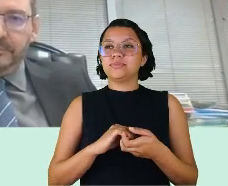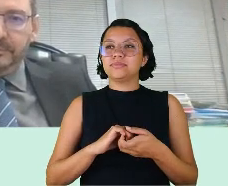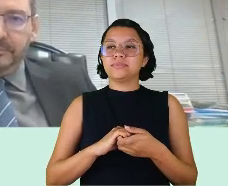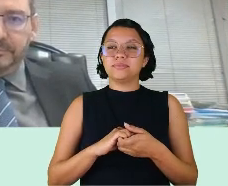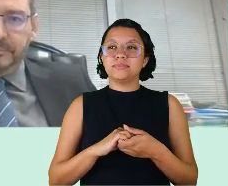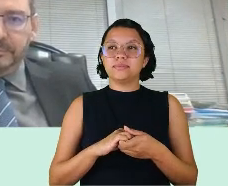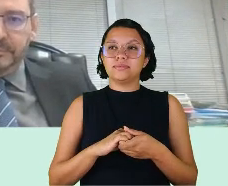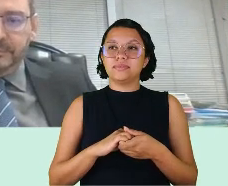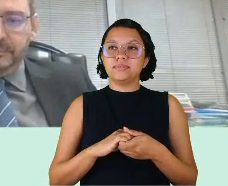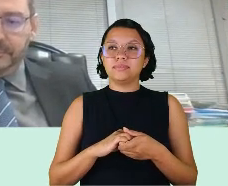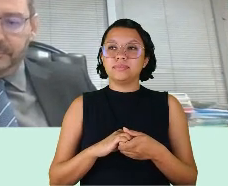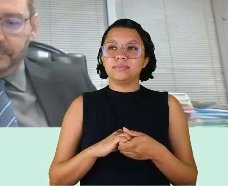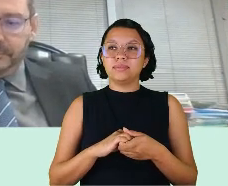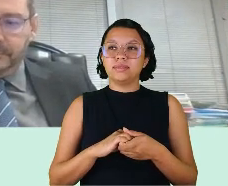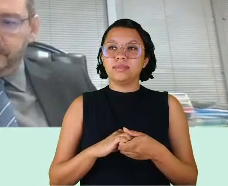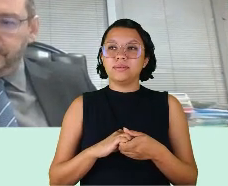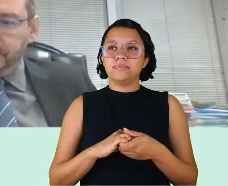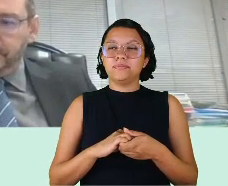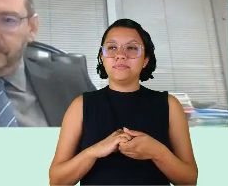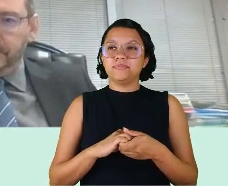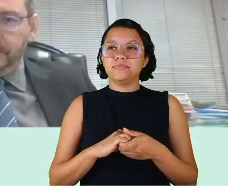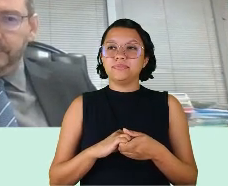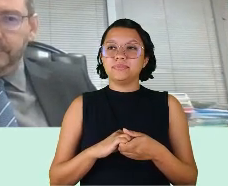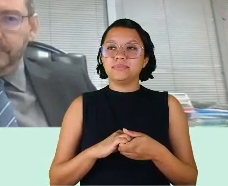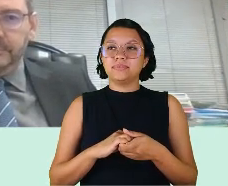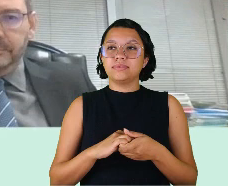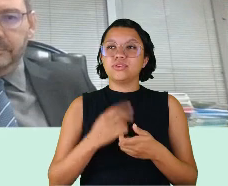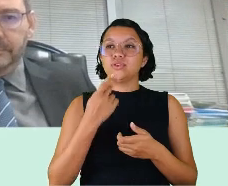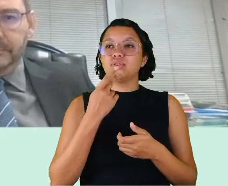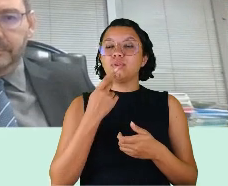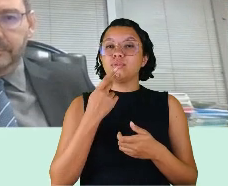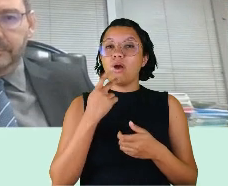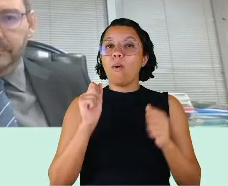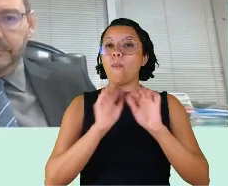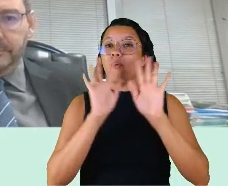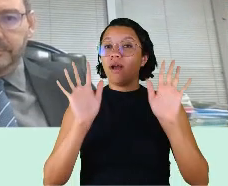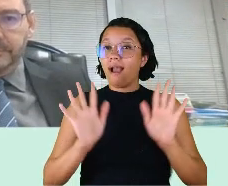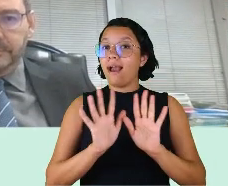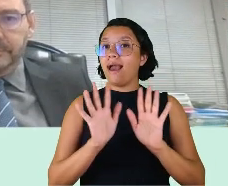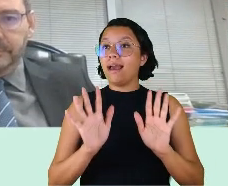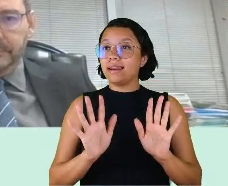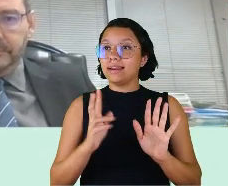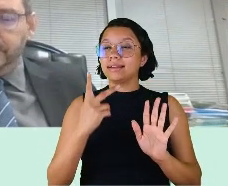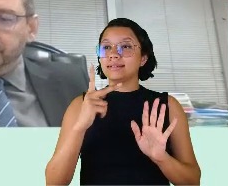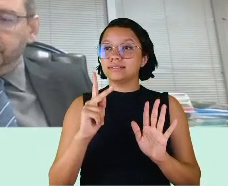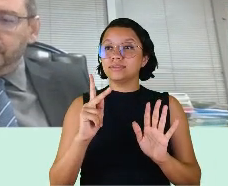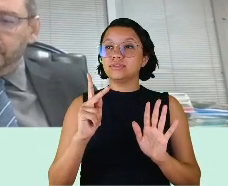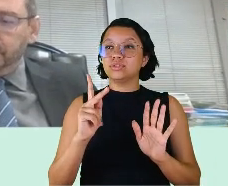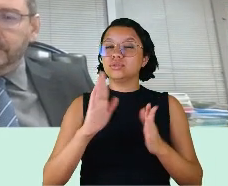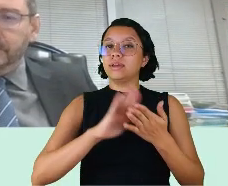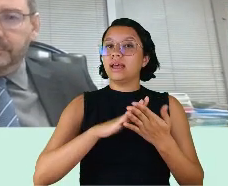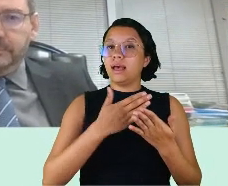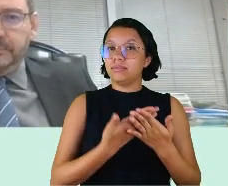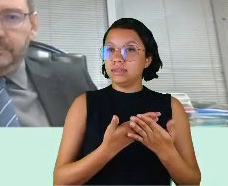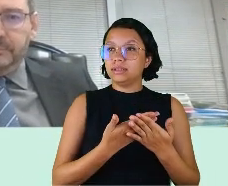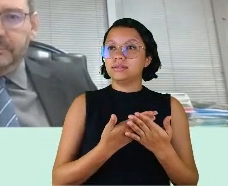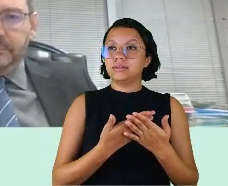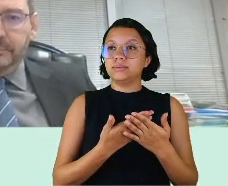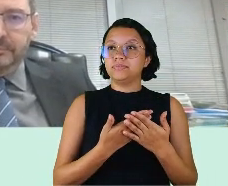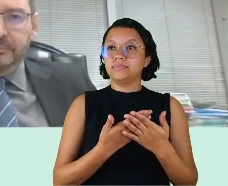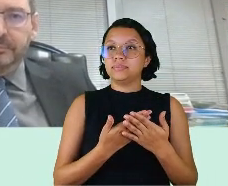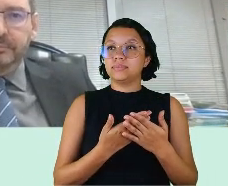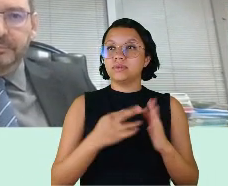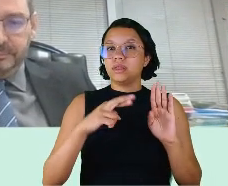Prazer ouvir a senhora. A senhora colocou aí com muita clareza, né, a sua